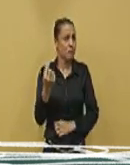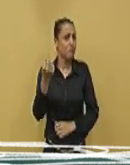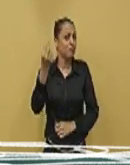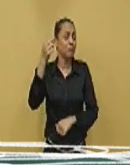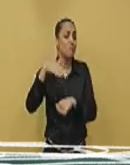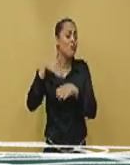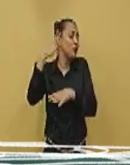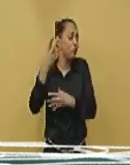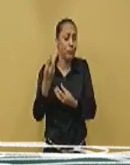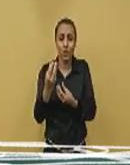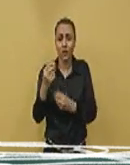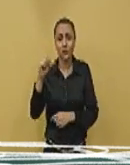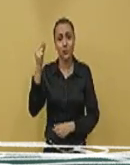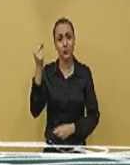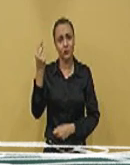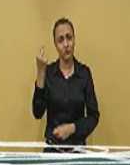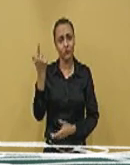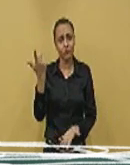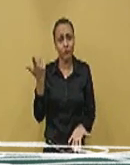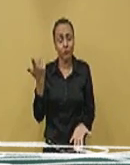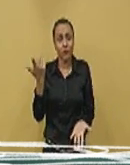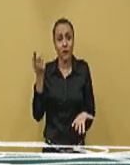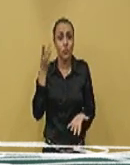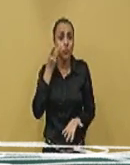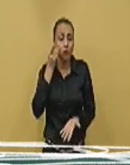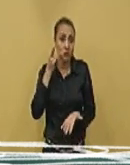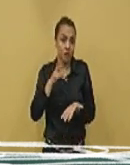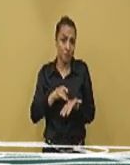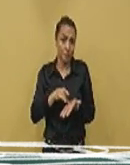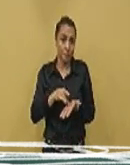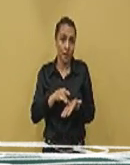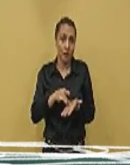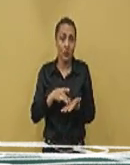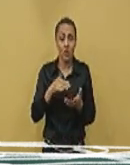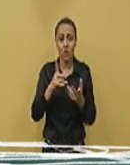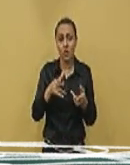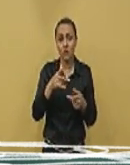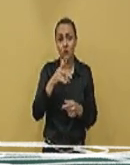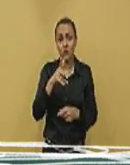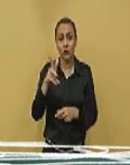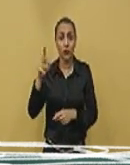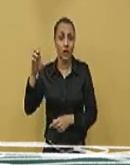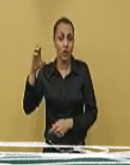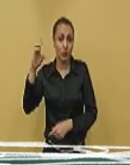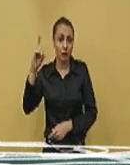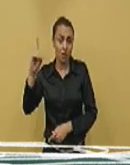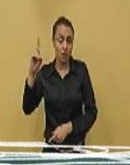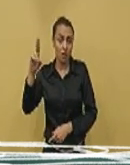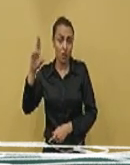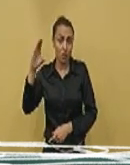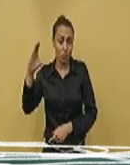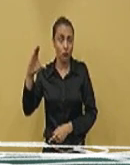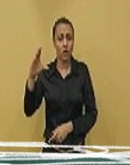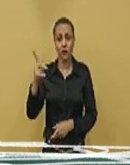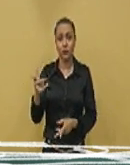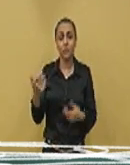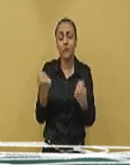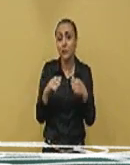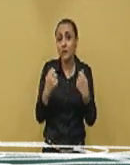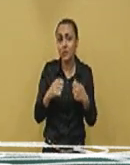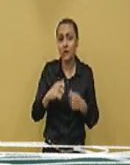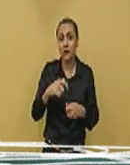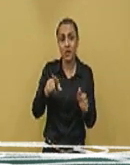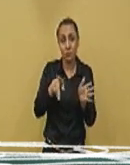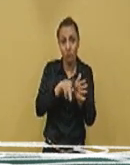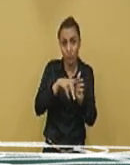que o presencial, como o LEDUC, como o TECO. Então, vai ter que ter uma matriz